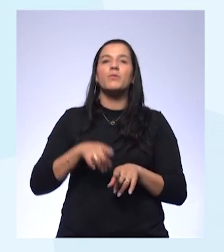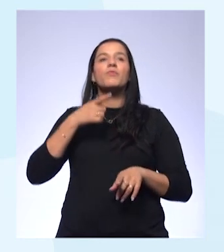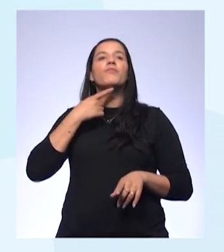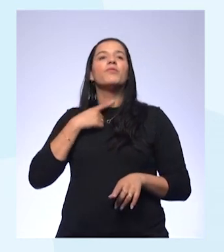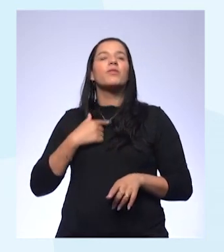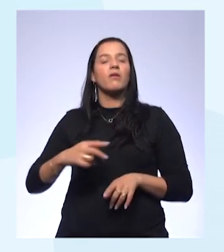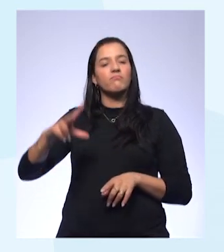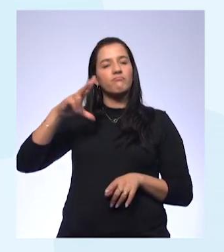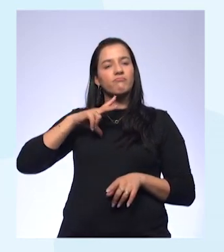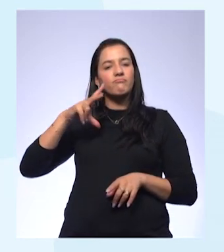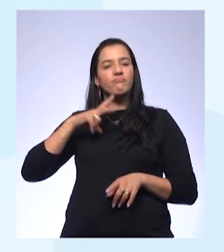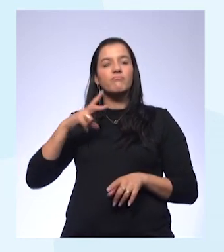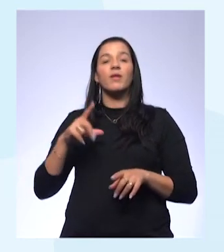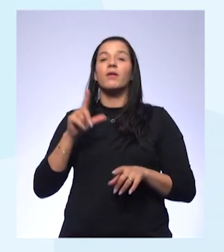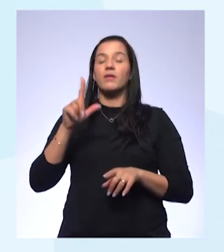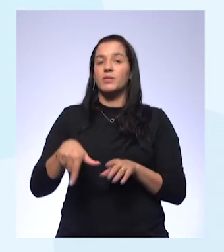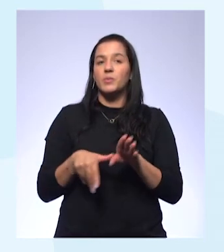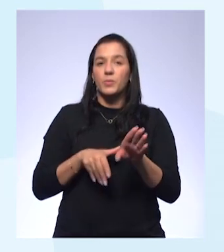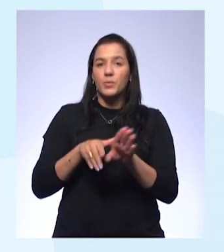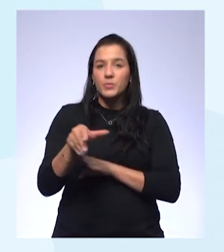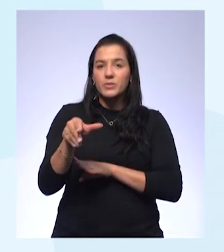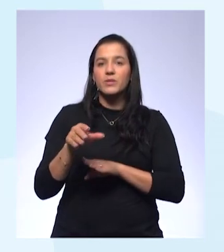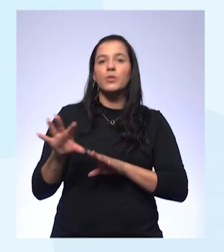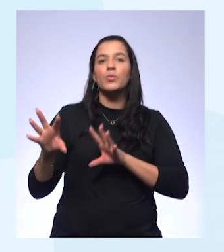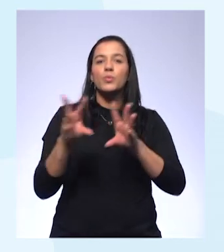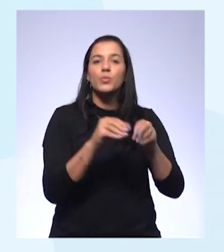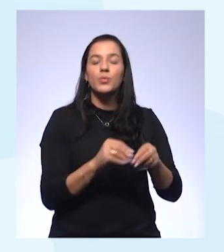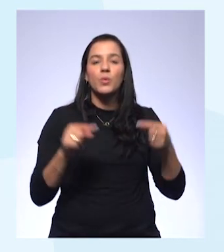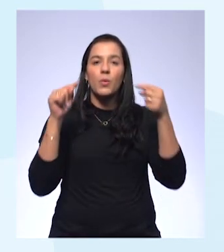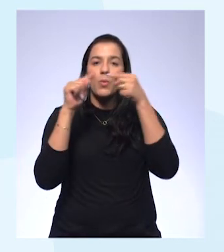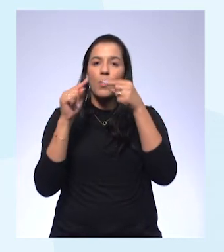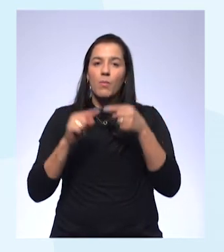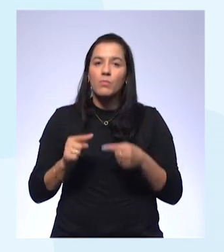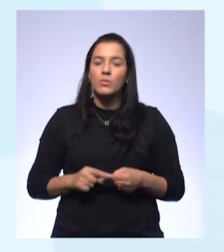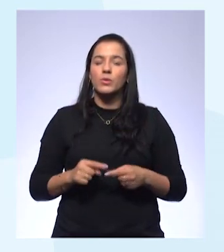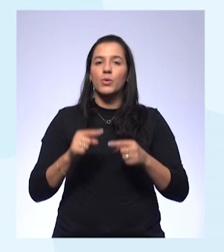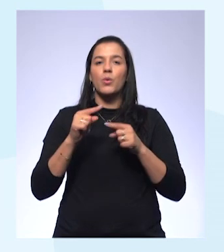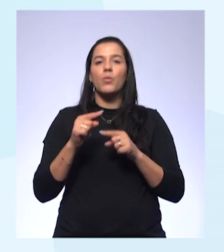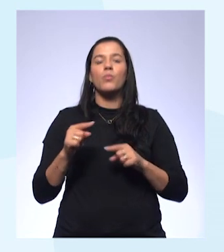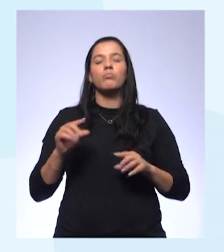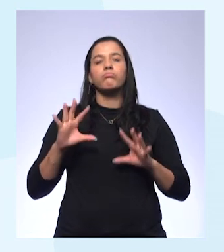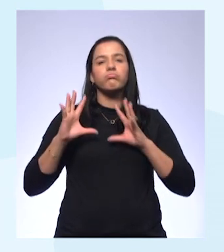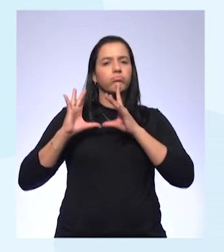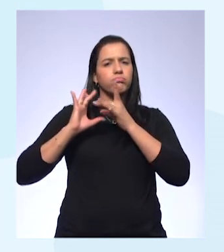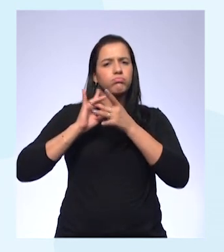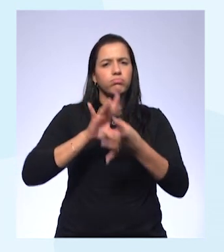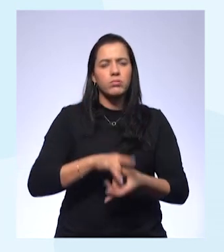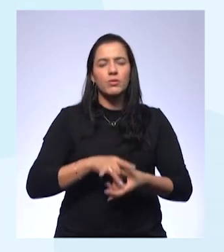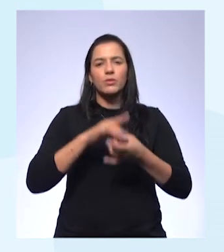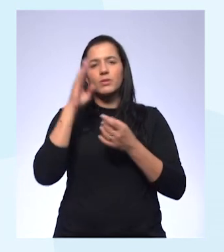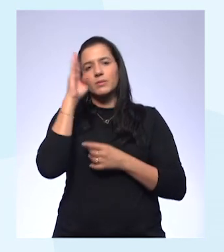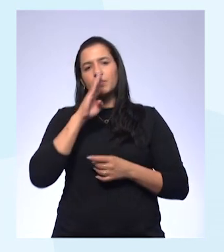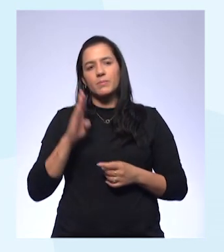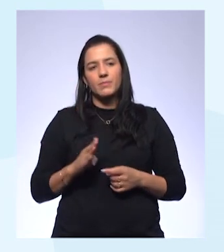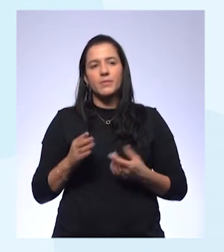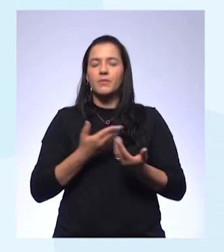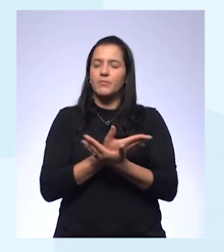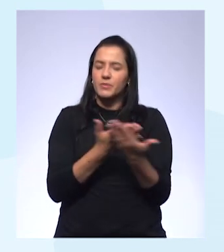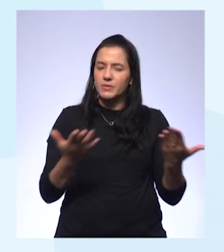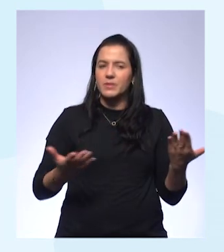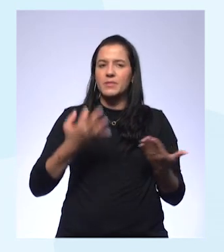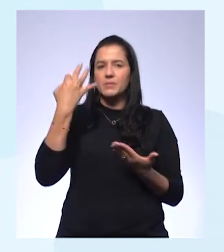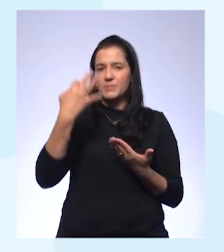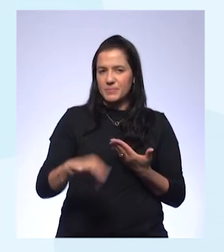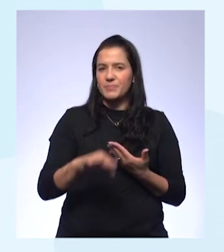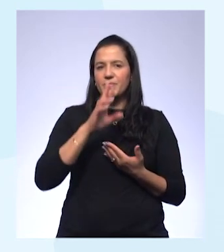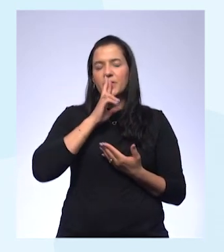é o conceito que se aplica também ao contexto brasileiro e ao AI5, como vocês brilhantemente pontuaram